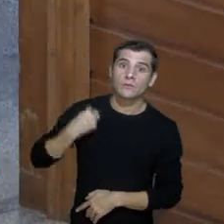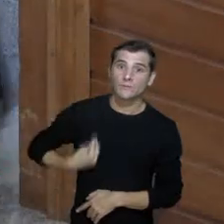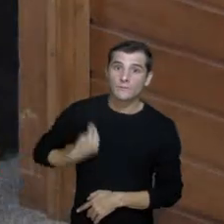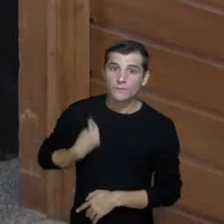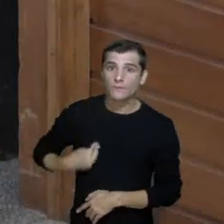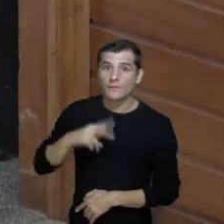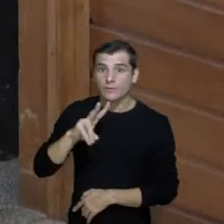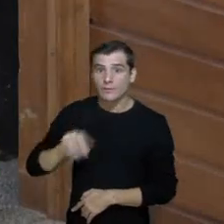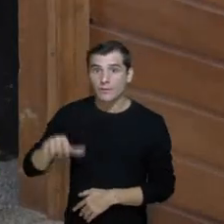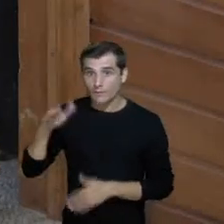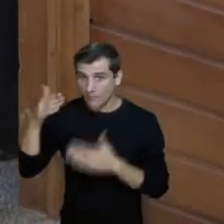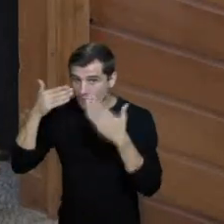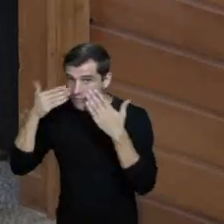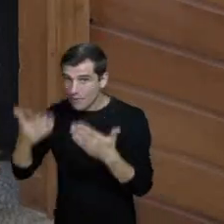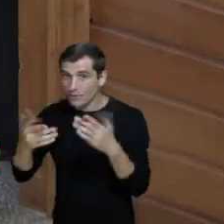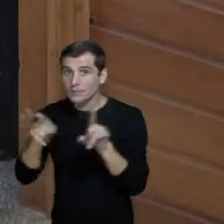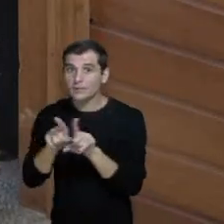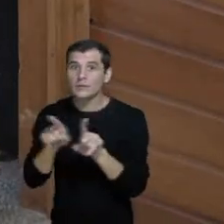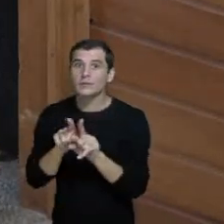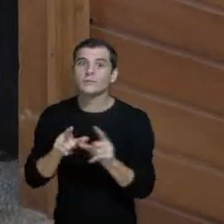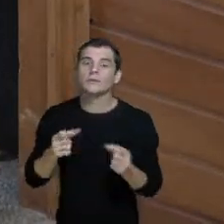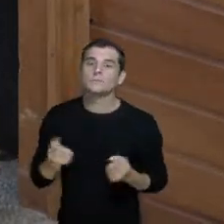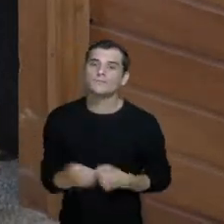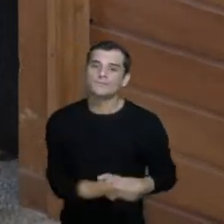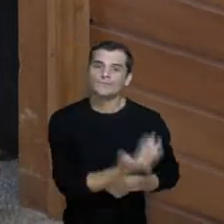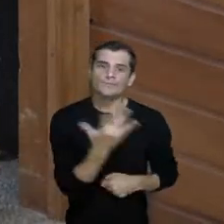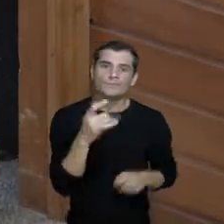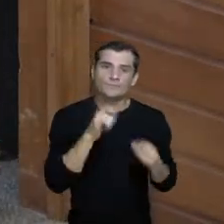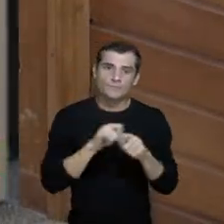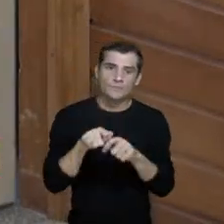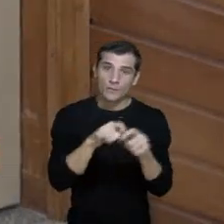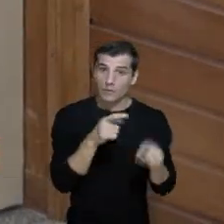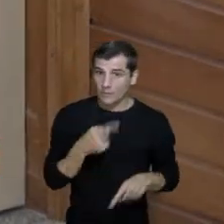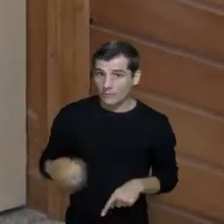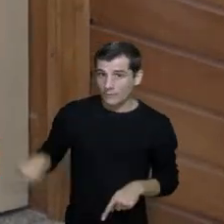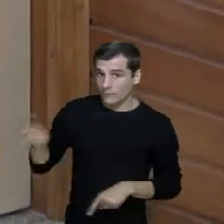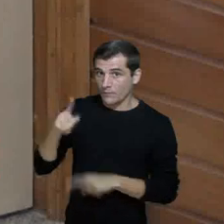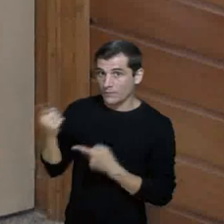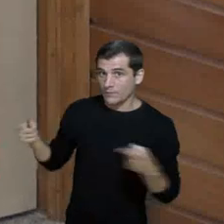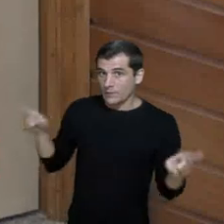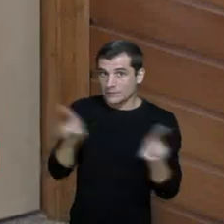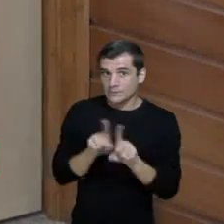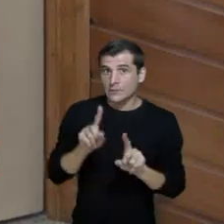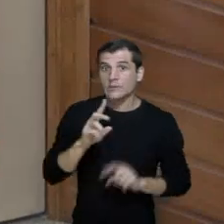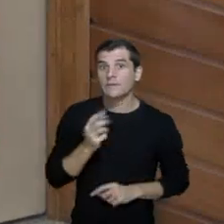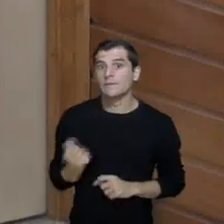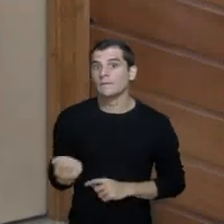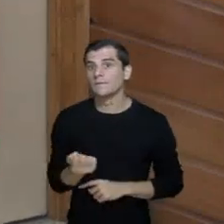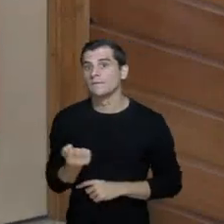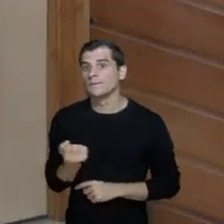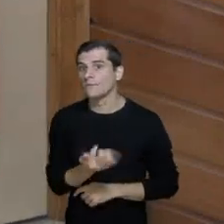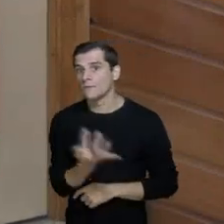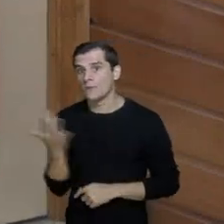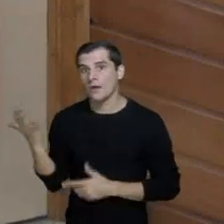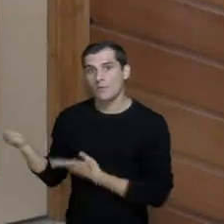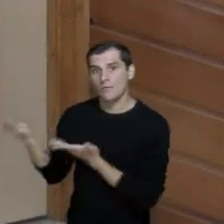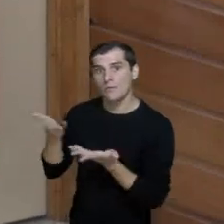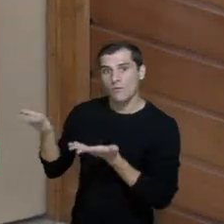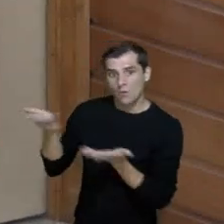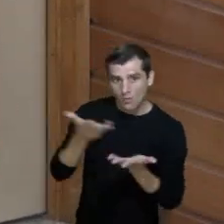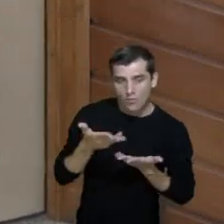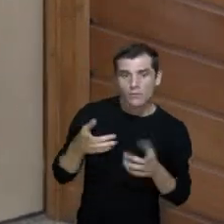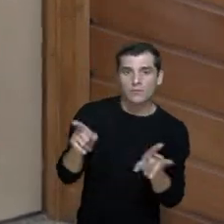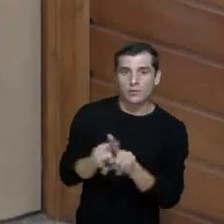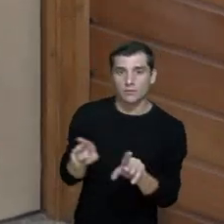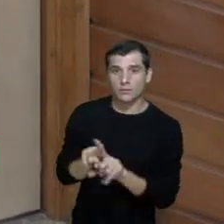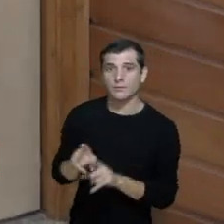conta mas uma série de atividades e todos os parceiros e vocês são nossos convidados vão ser várias atividades tanto pontuais eh